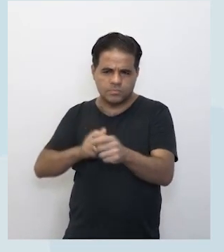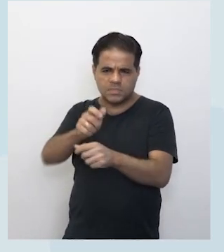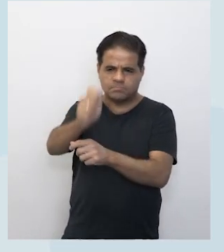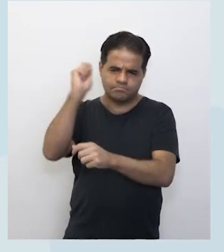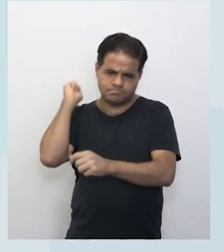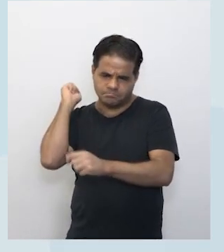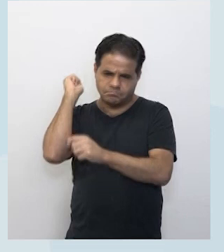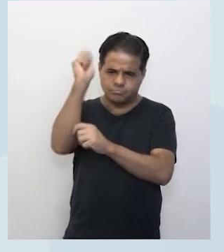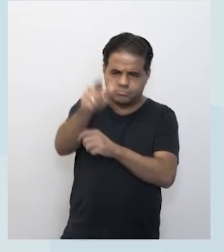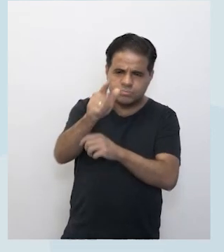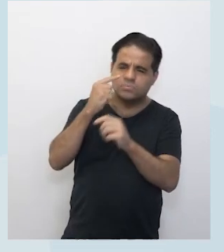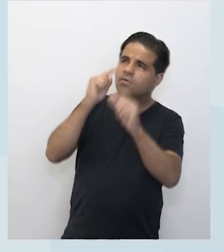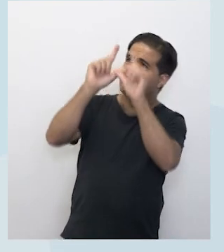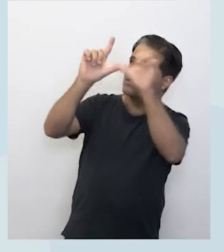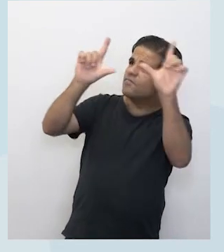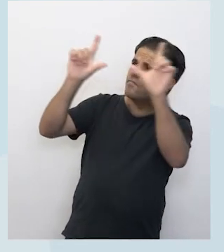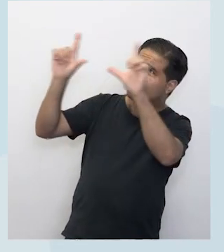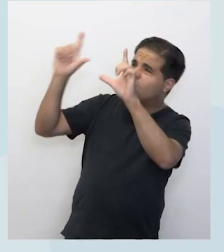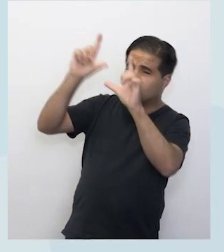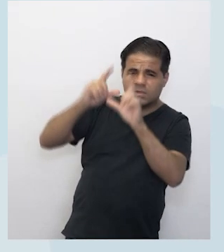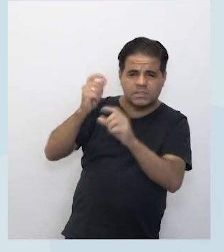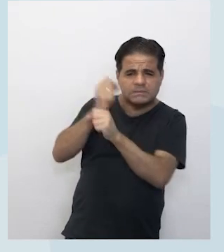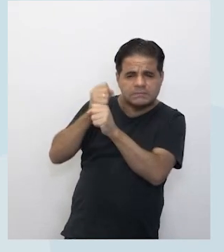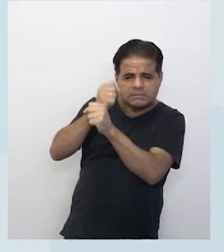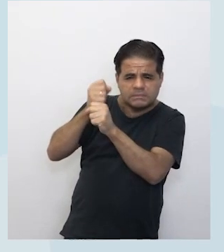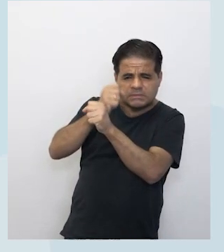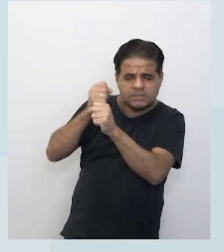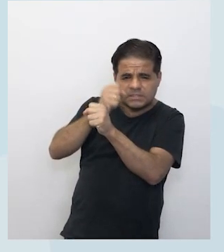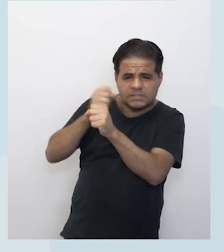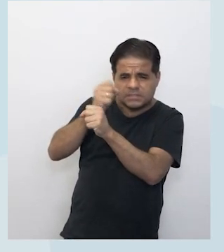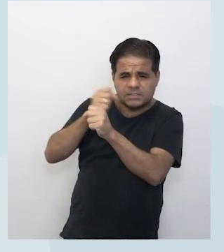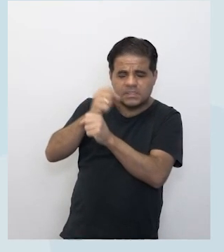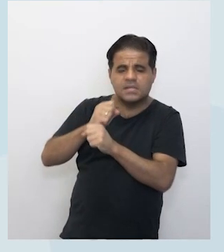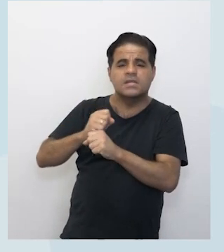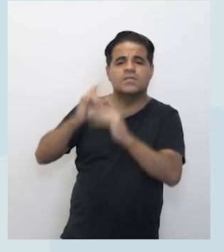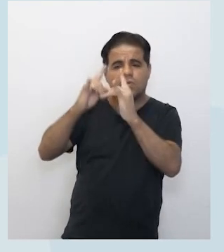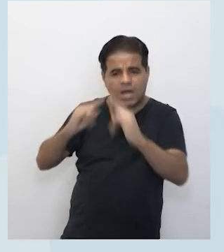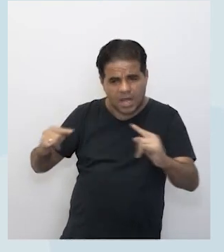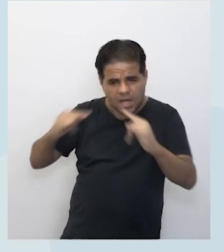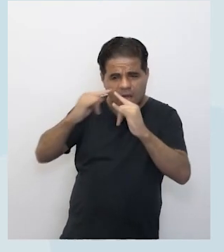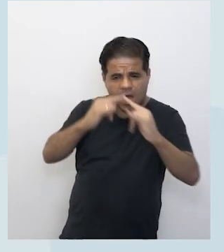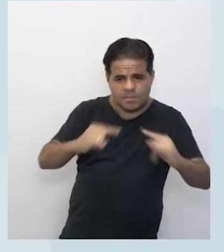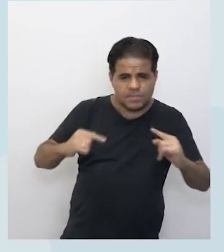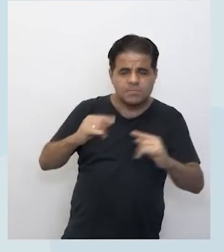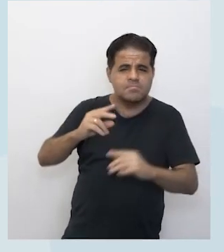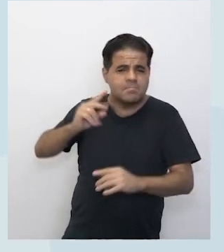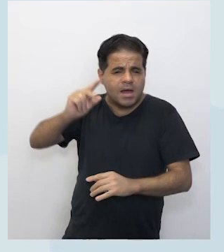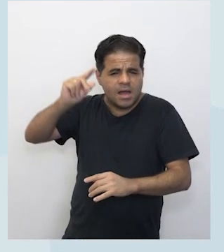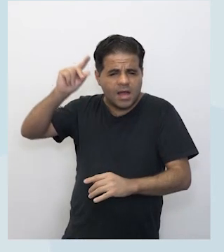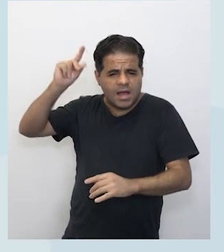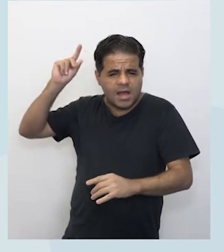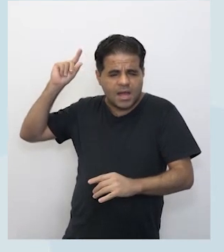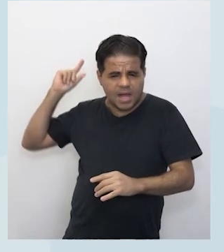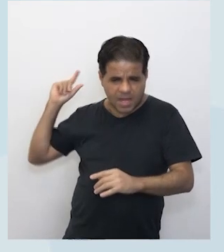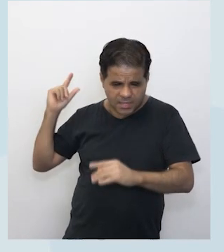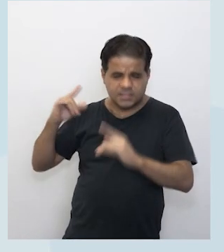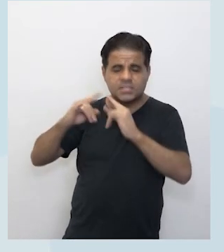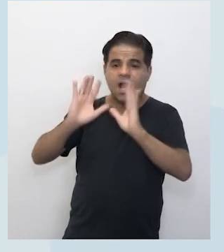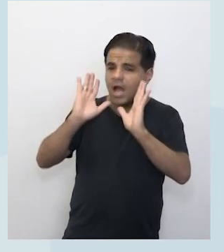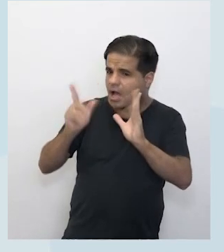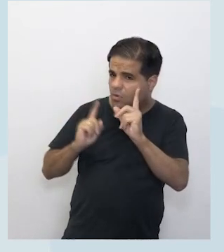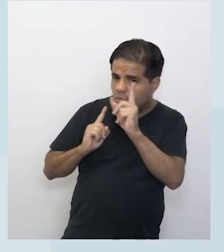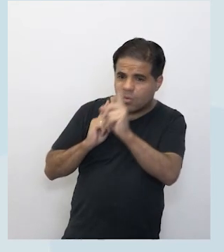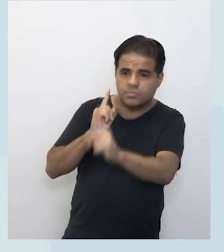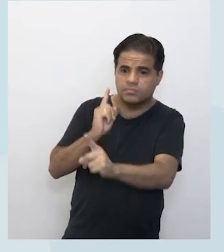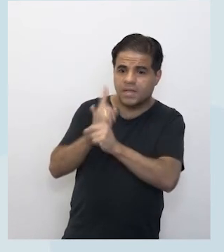vendo na imagem lá em cima. E durante muito tempo foi o acampamento mais antigo já encontrado